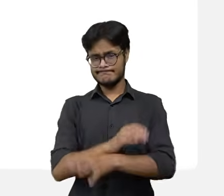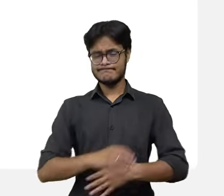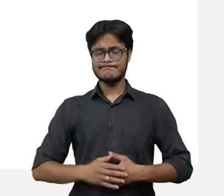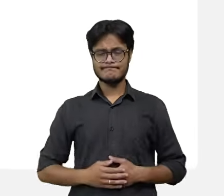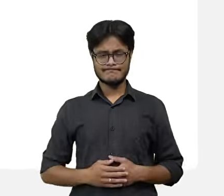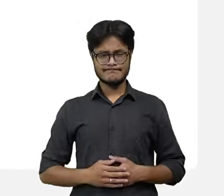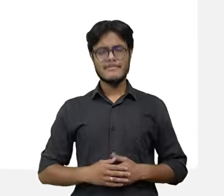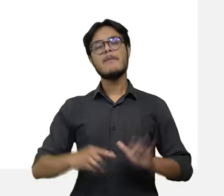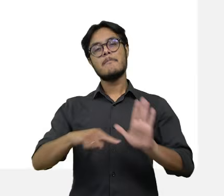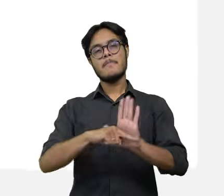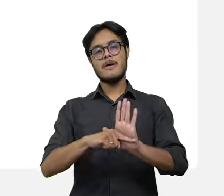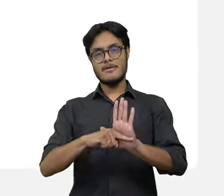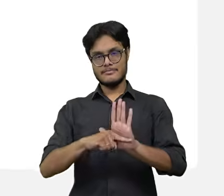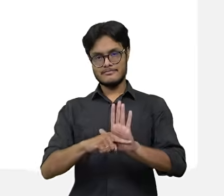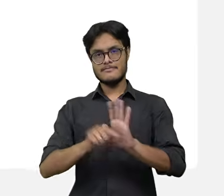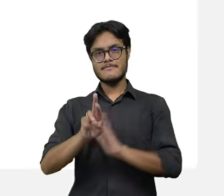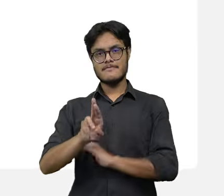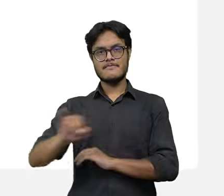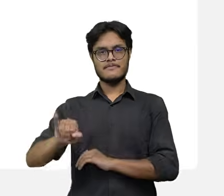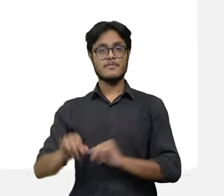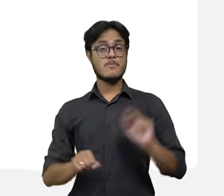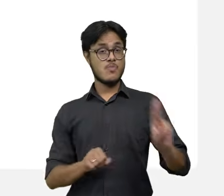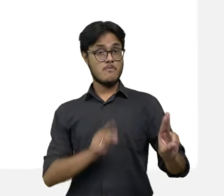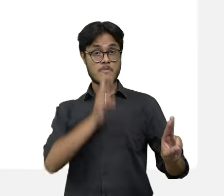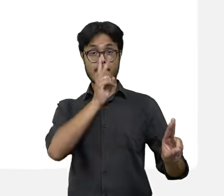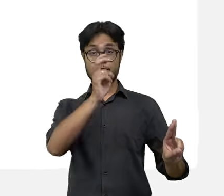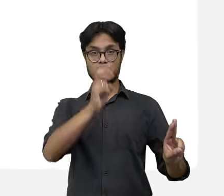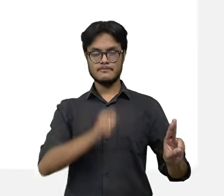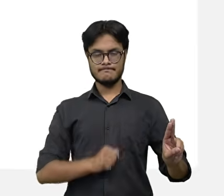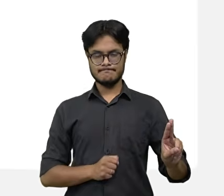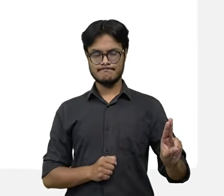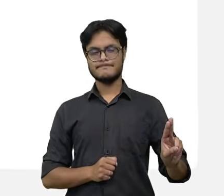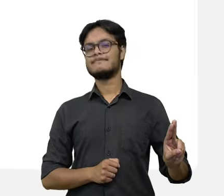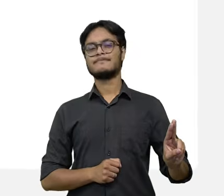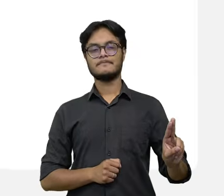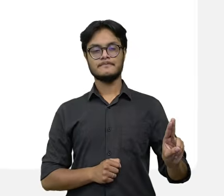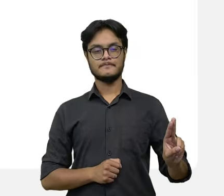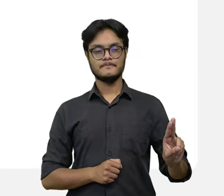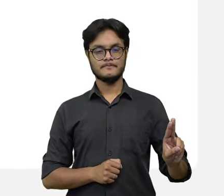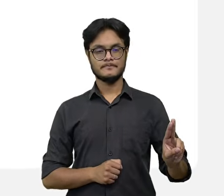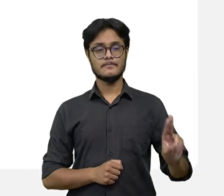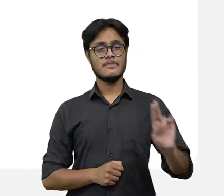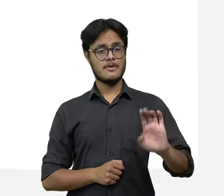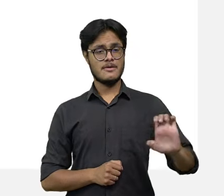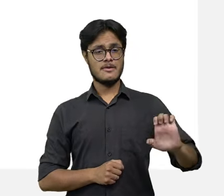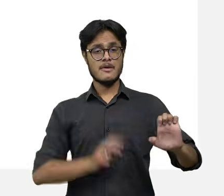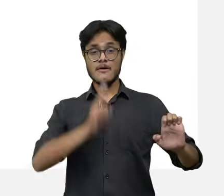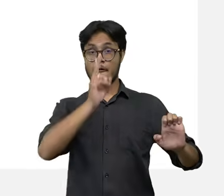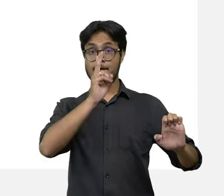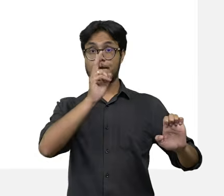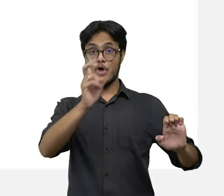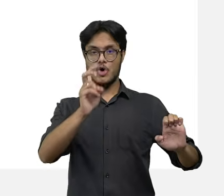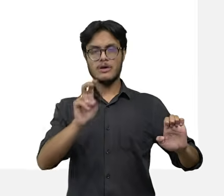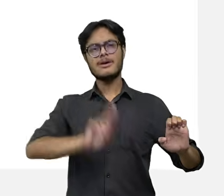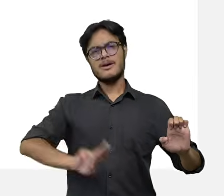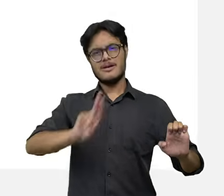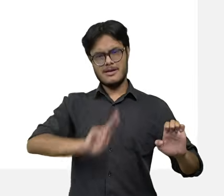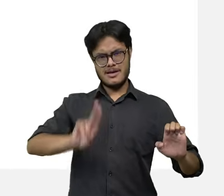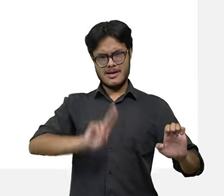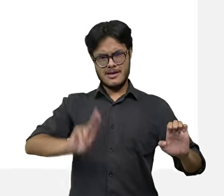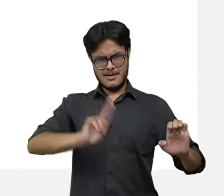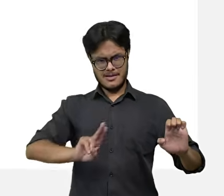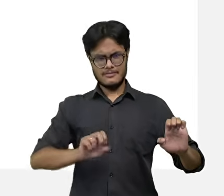RI. Observe U. É a tensão, ou DDP, que é dada em volts. E é a força